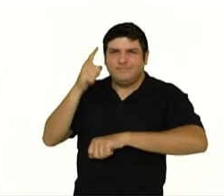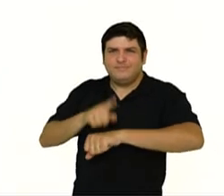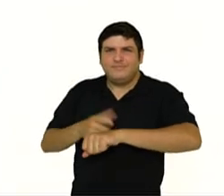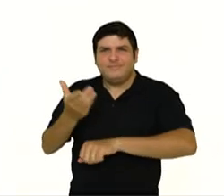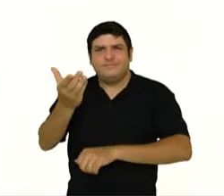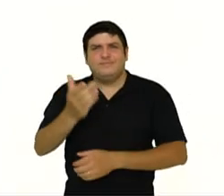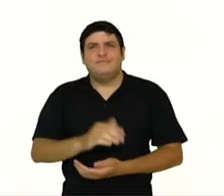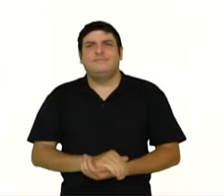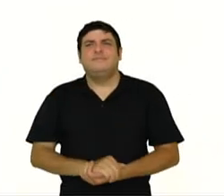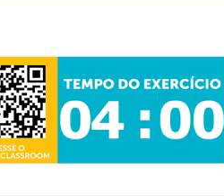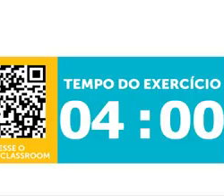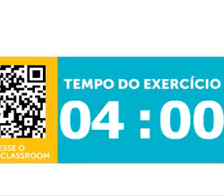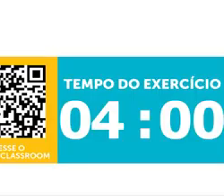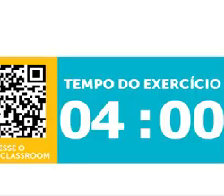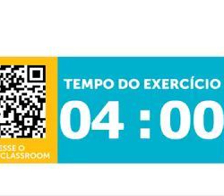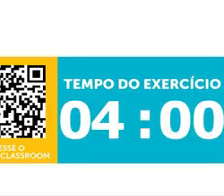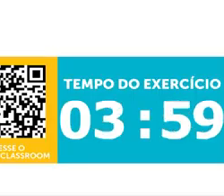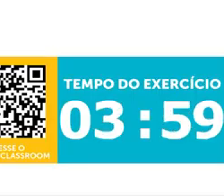Tempinho.